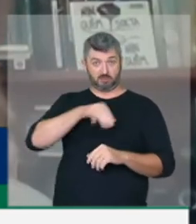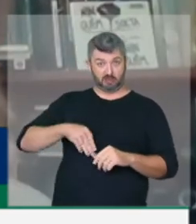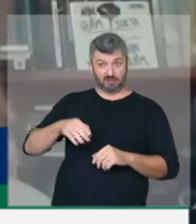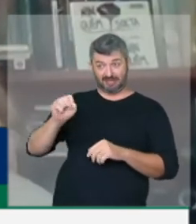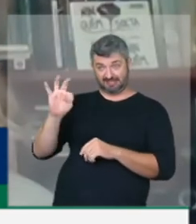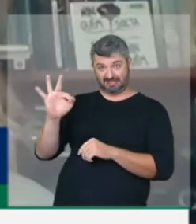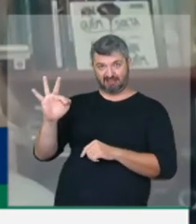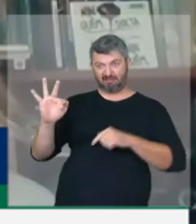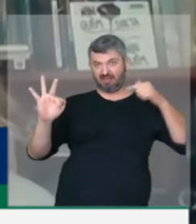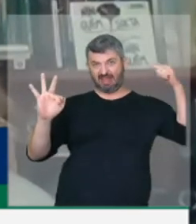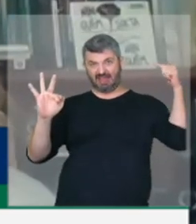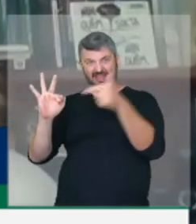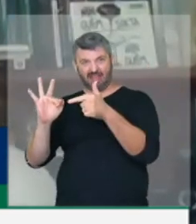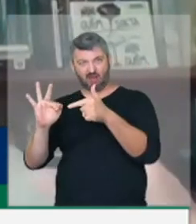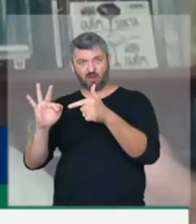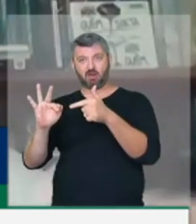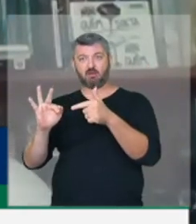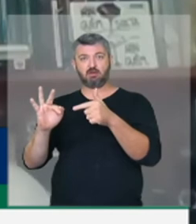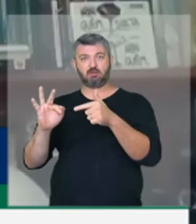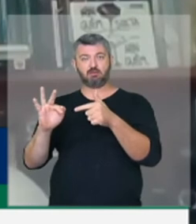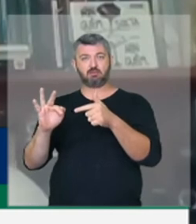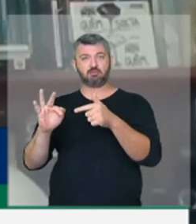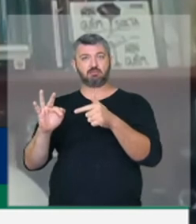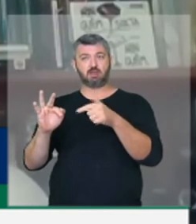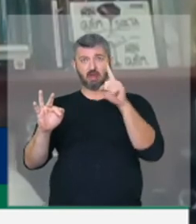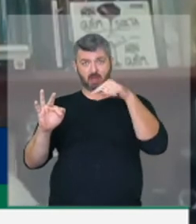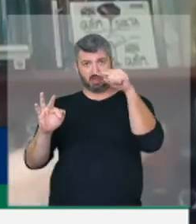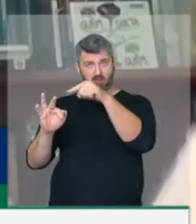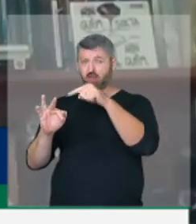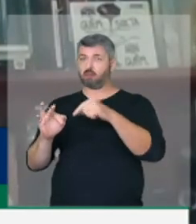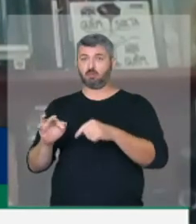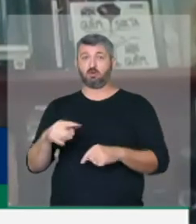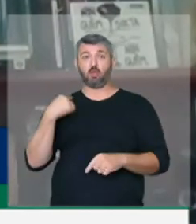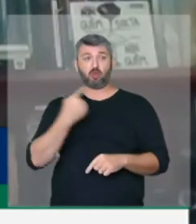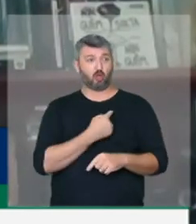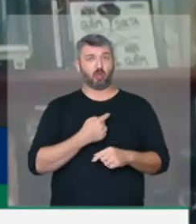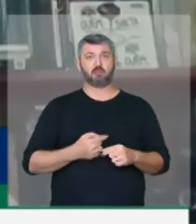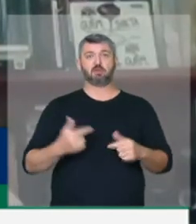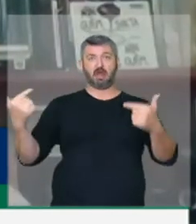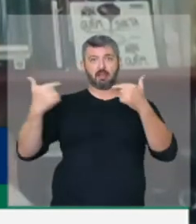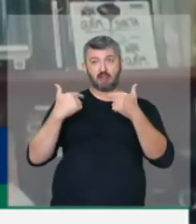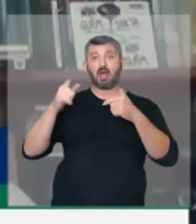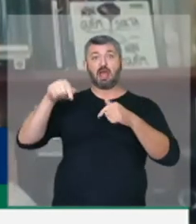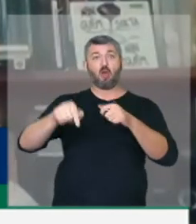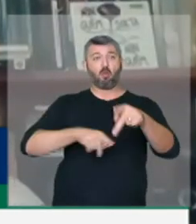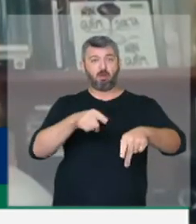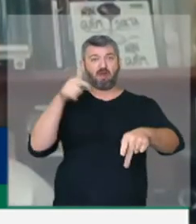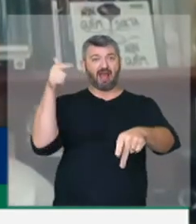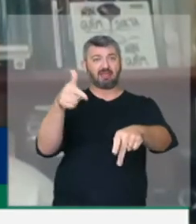presidente, não foram eles, fomos nós. Foi cada cidadão brasileiro e brasileira. Quando o